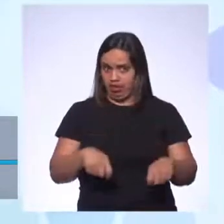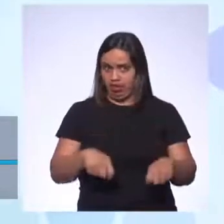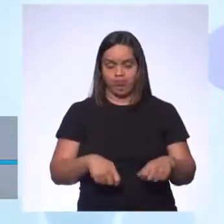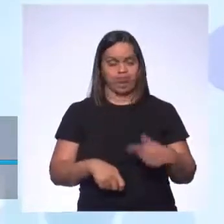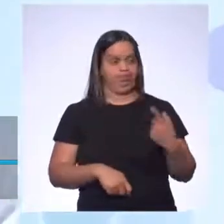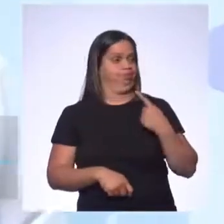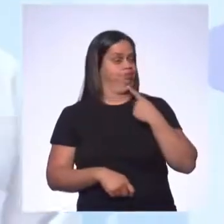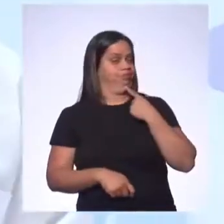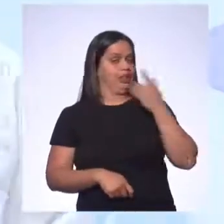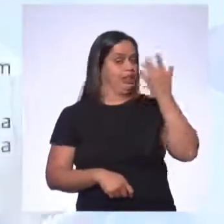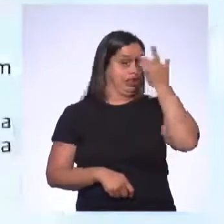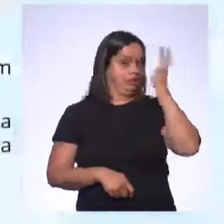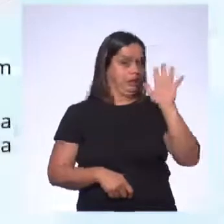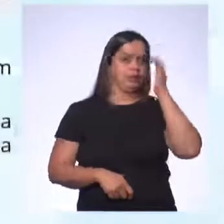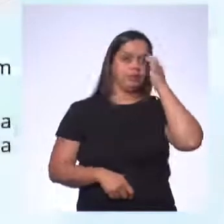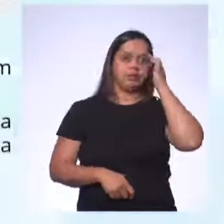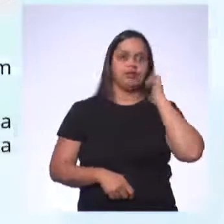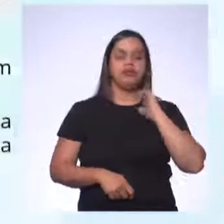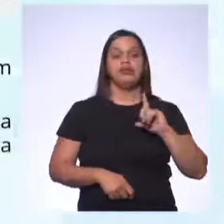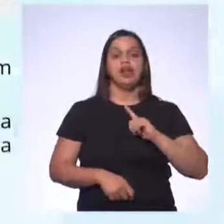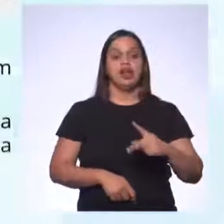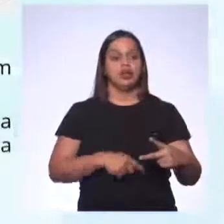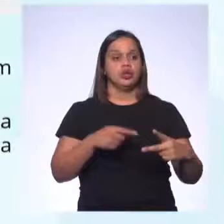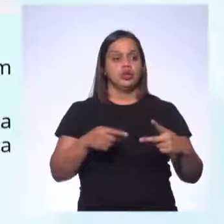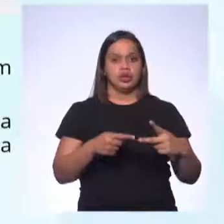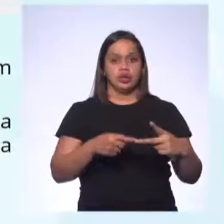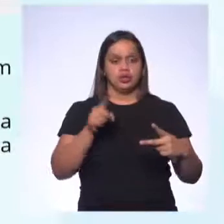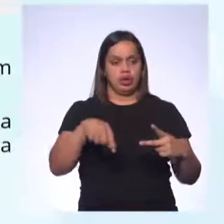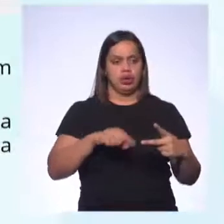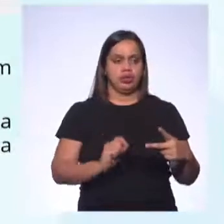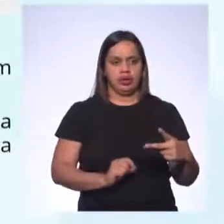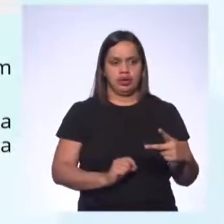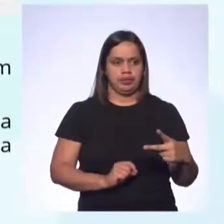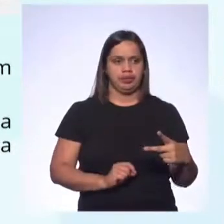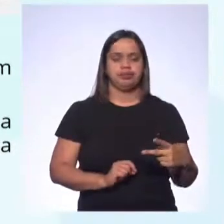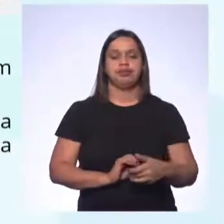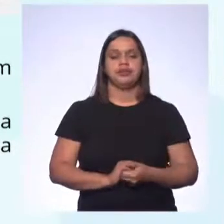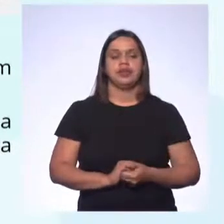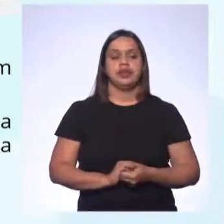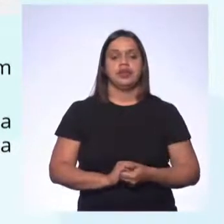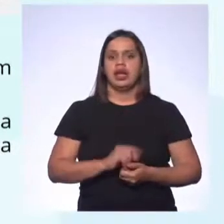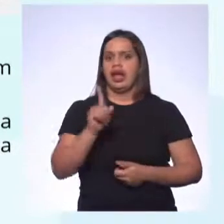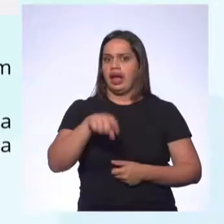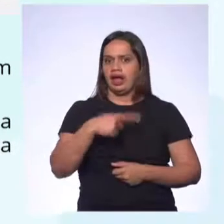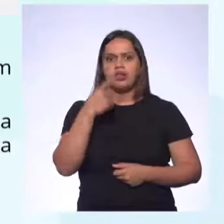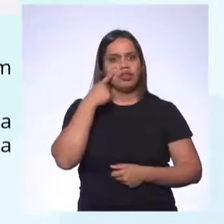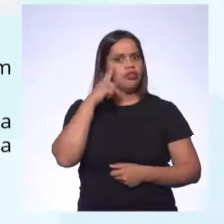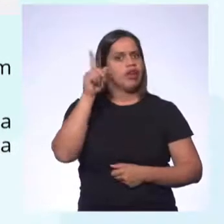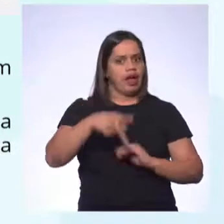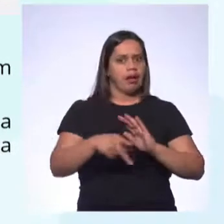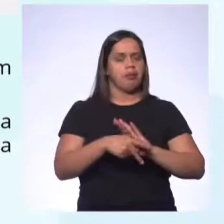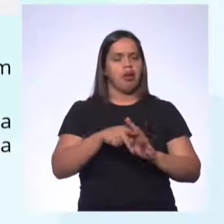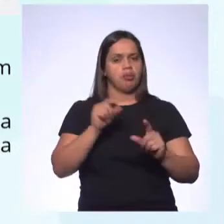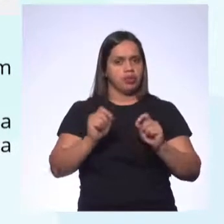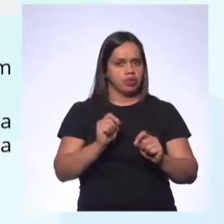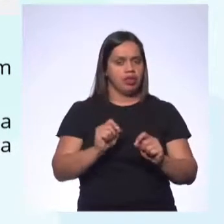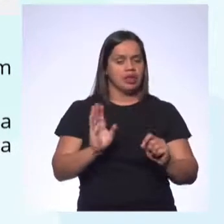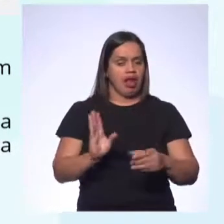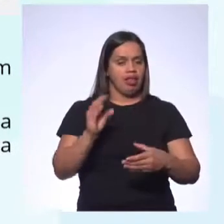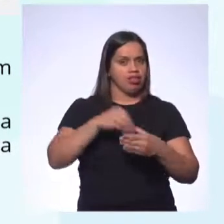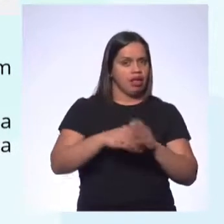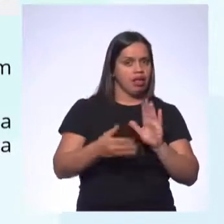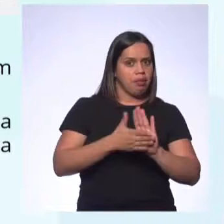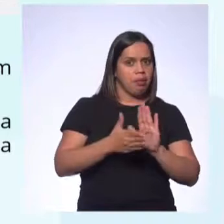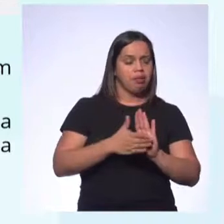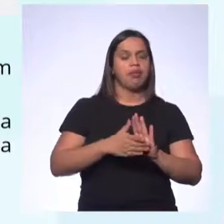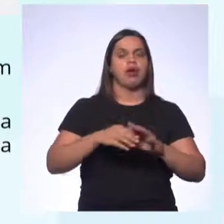sei. Então, vamos lá. E a gente tem o segundo aí, ó, tá? Que é assim, ó, gente, isso aí é preconizado pela ONU, tá? E tem no seu caderninho